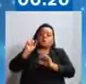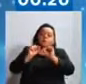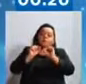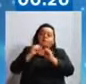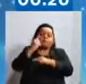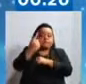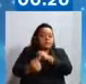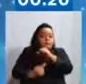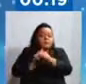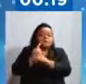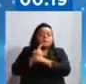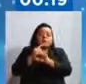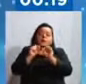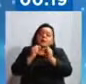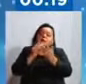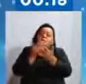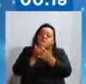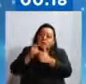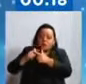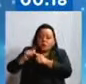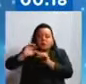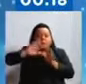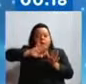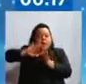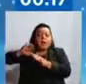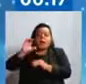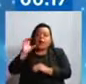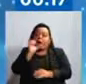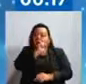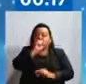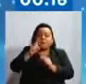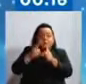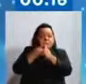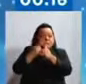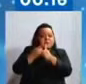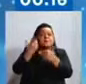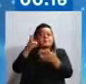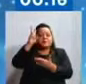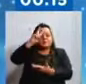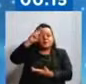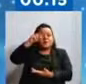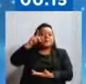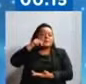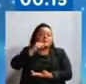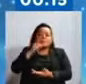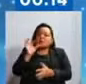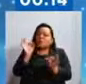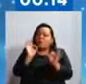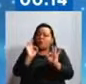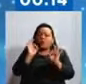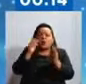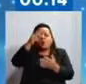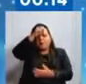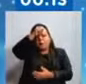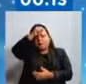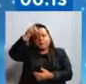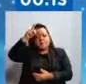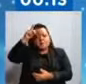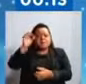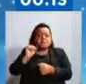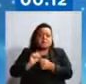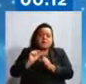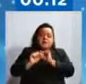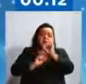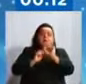Através de desburocratização e em fazer pela primeira vez na história de Porto Velho o que nenhum prefeito fez. Durante 106 anos de história. Eu vou